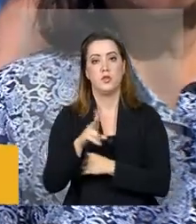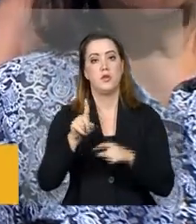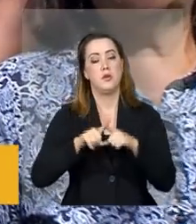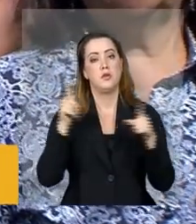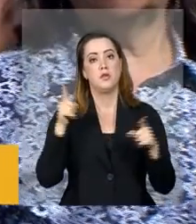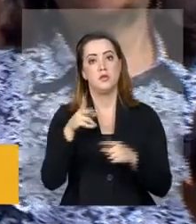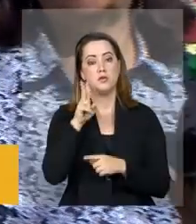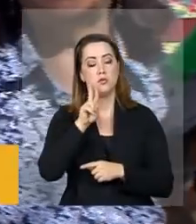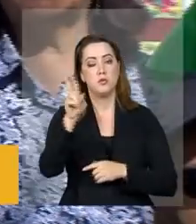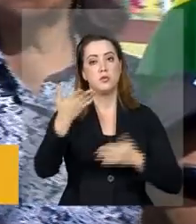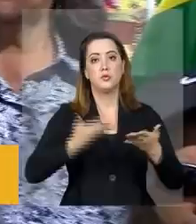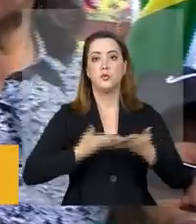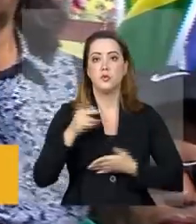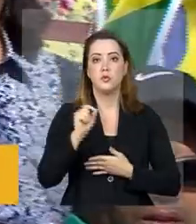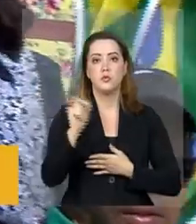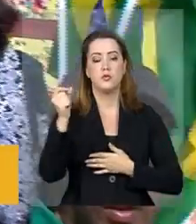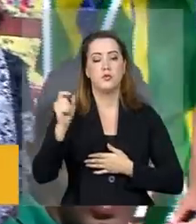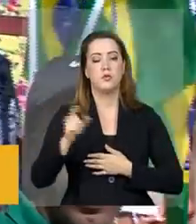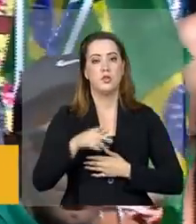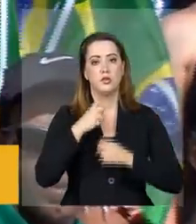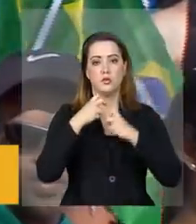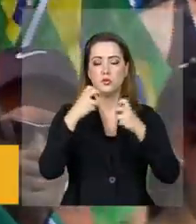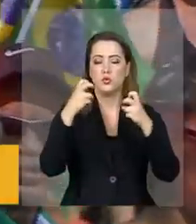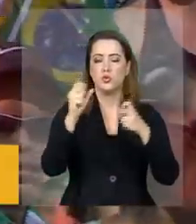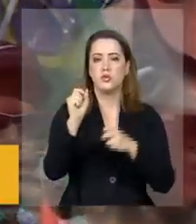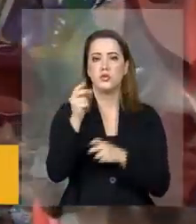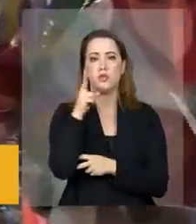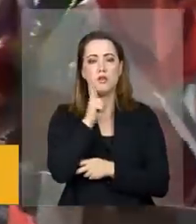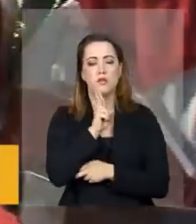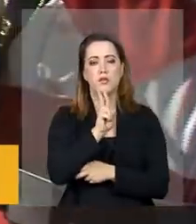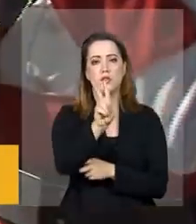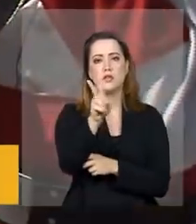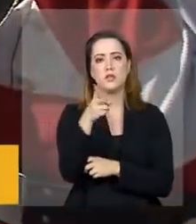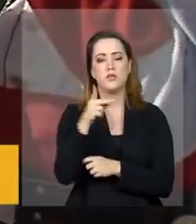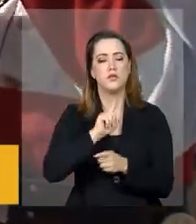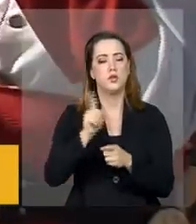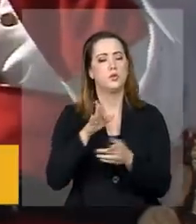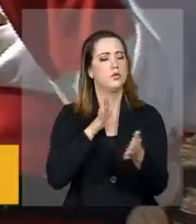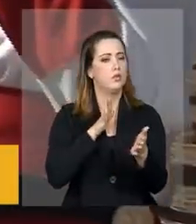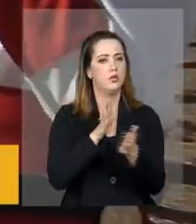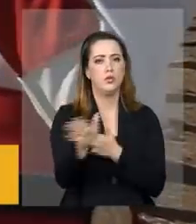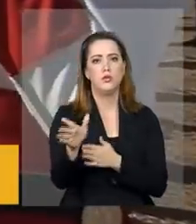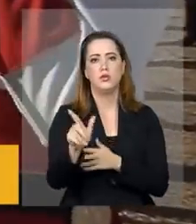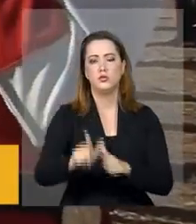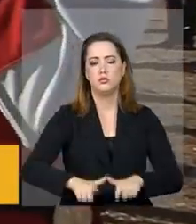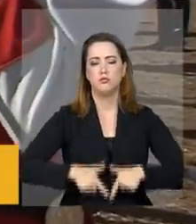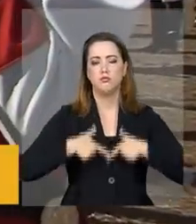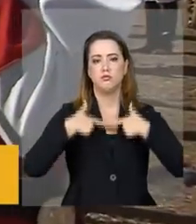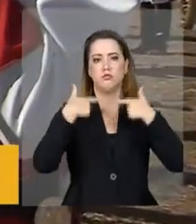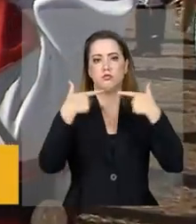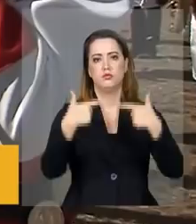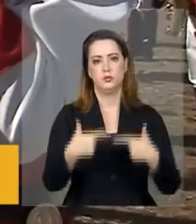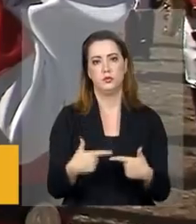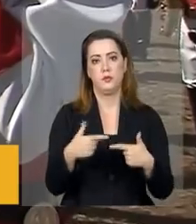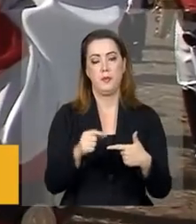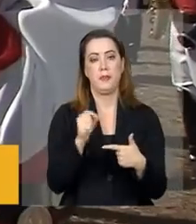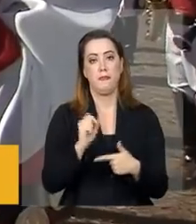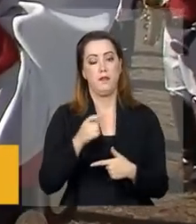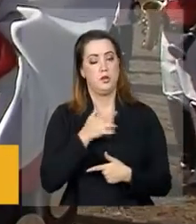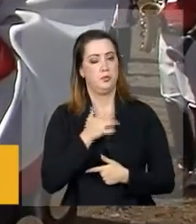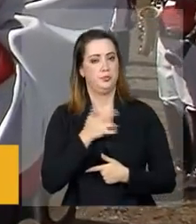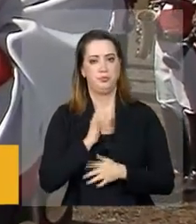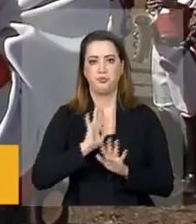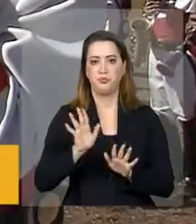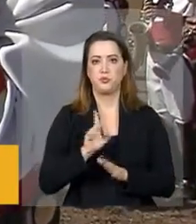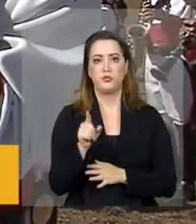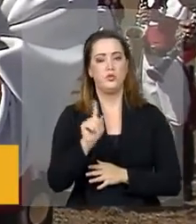se ergues da justiça clava forte, verás que um filho teu não foge à luta,